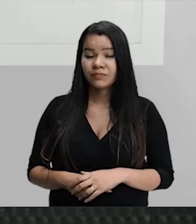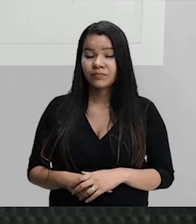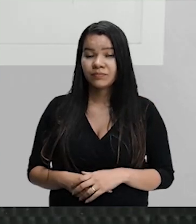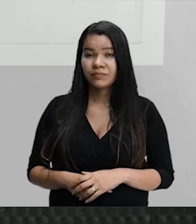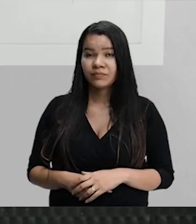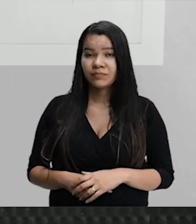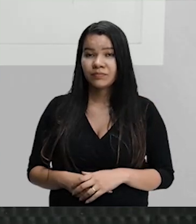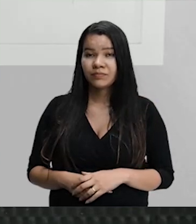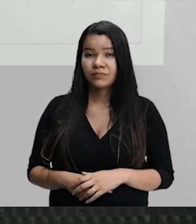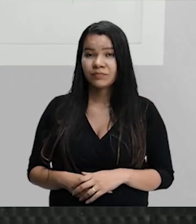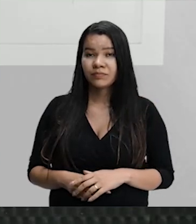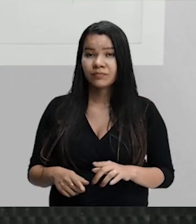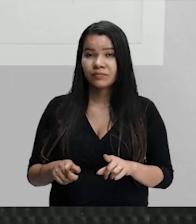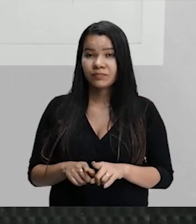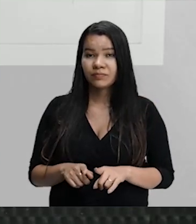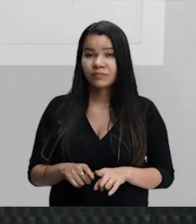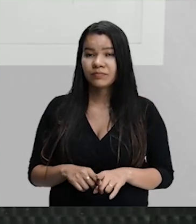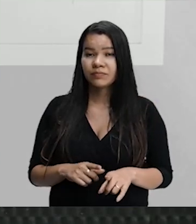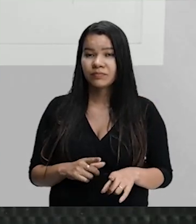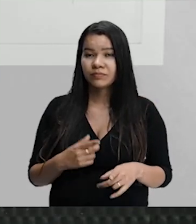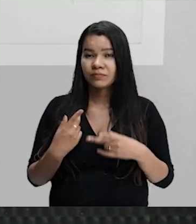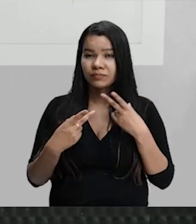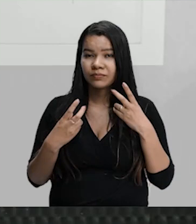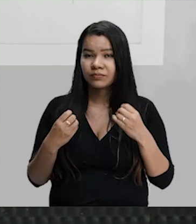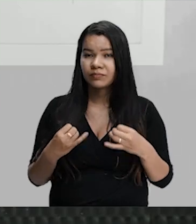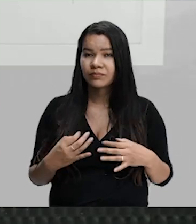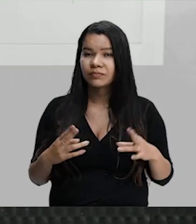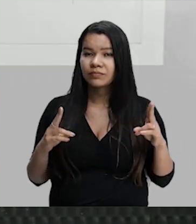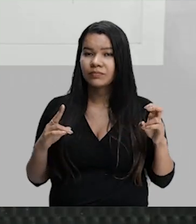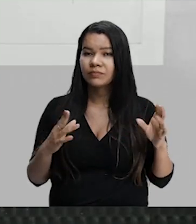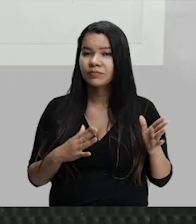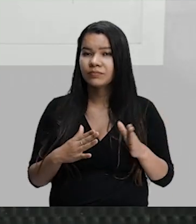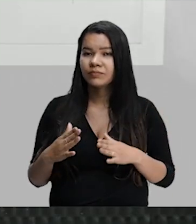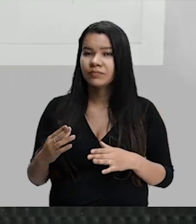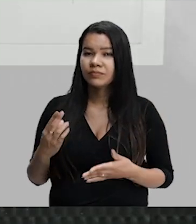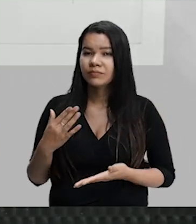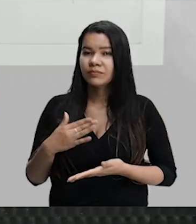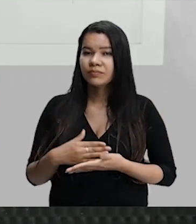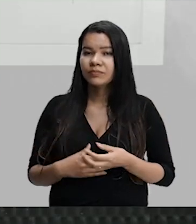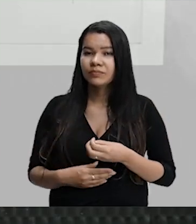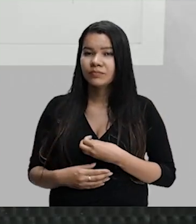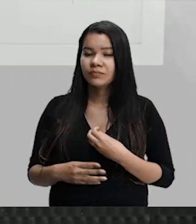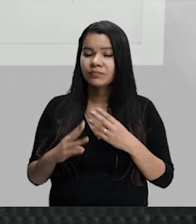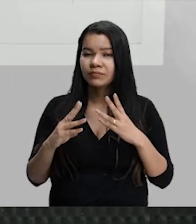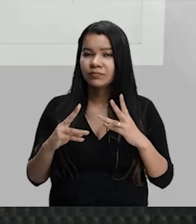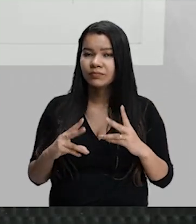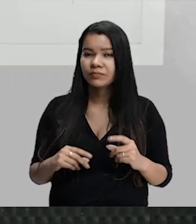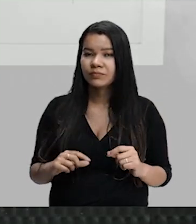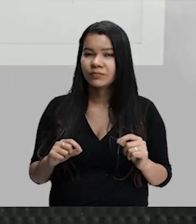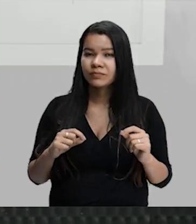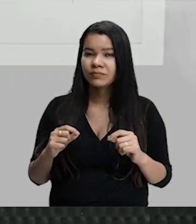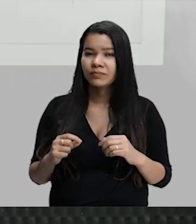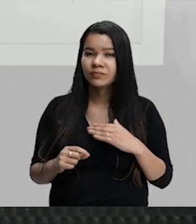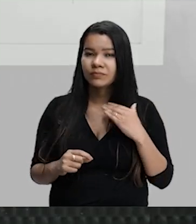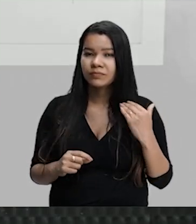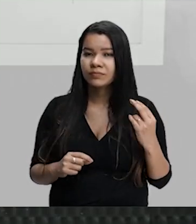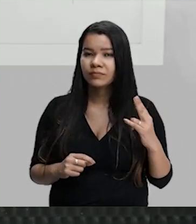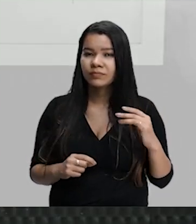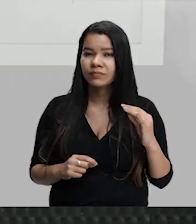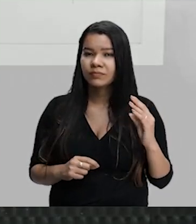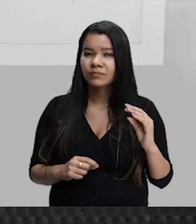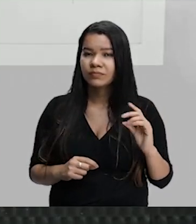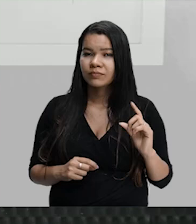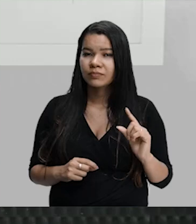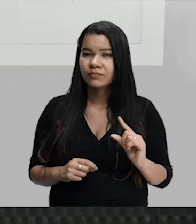Okay? E falamos do período de meia-vida, o período de semidesintegração, certo? Então, é o período em que a amostra ela vai diminuindo.